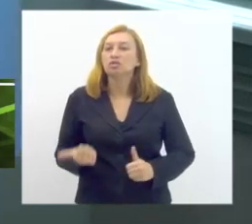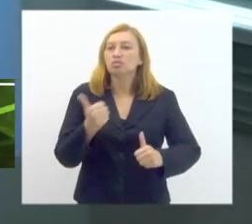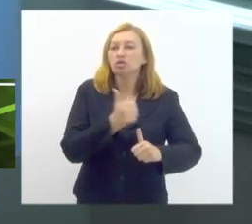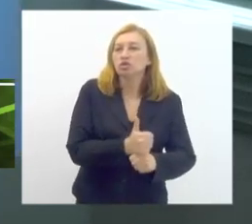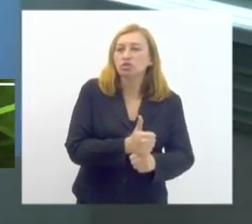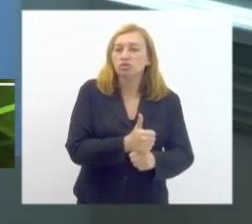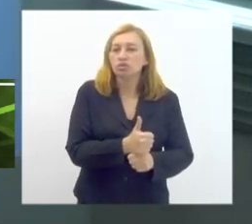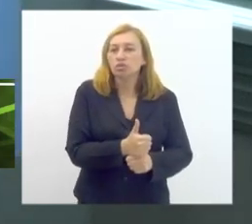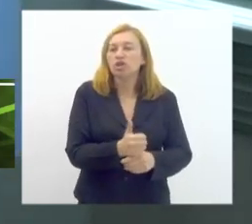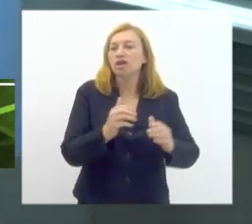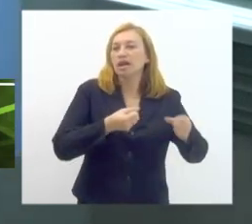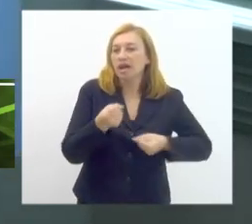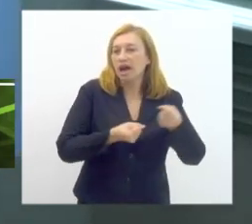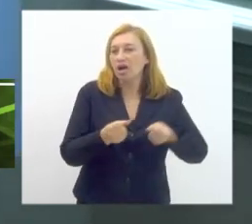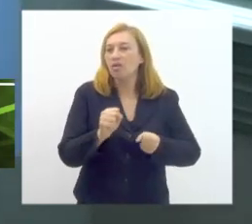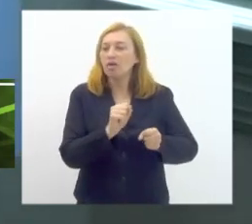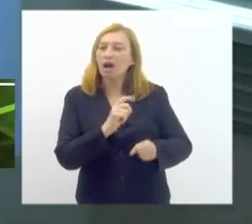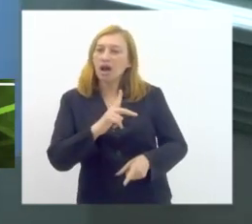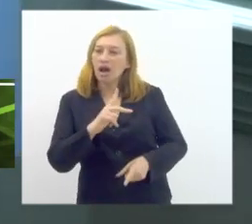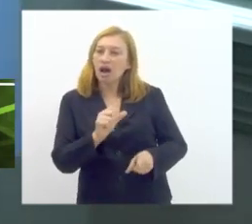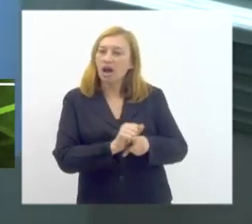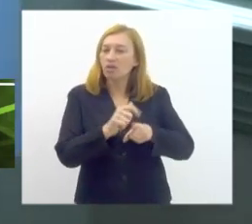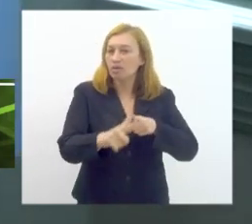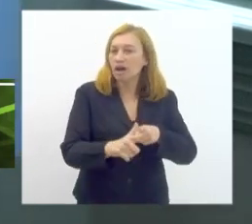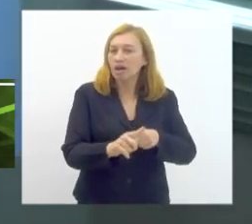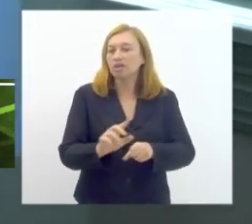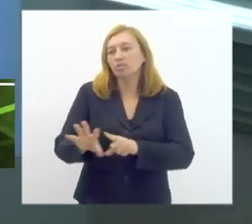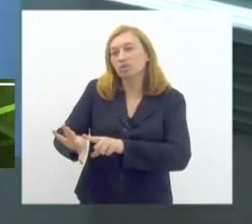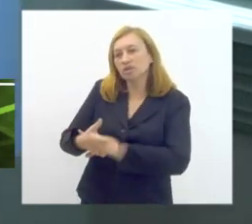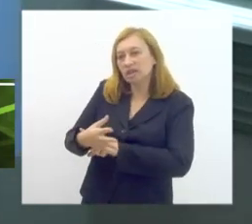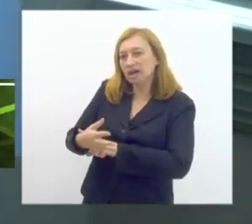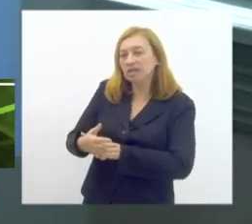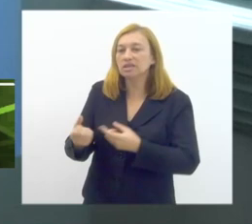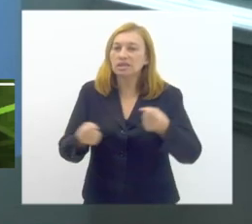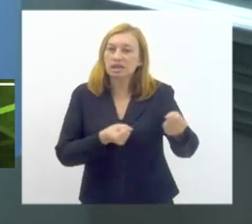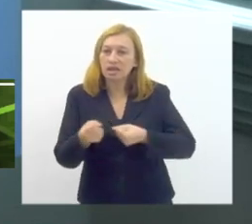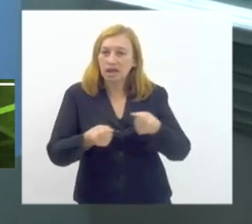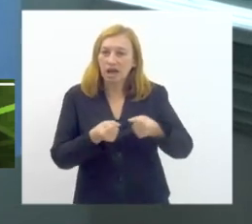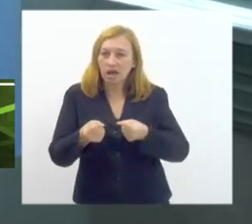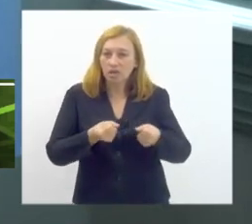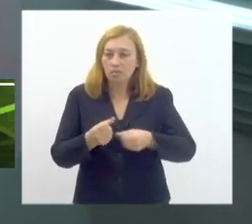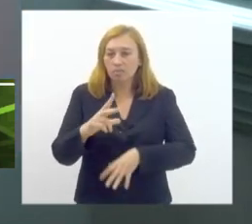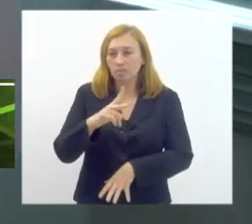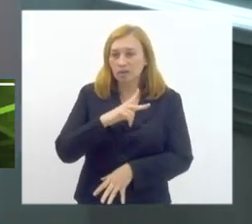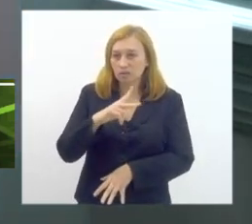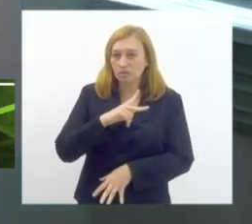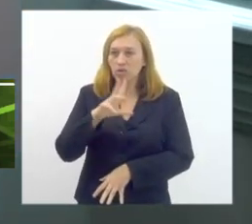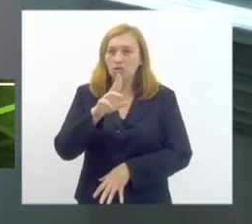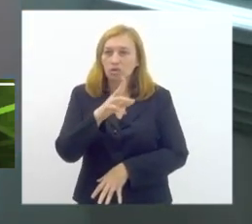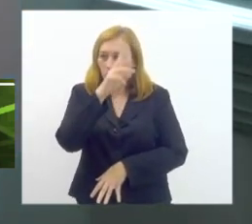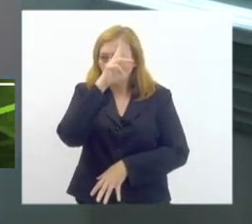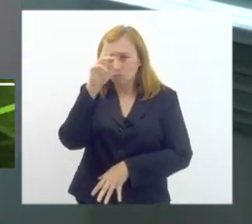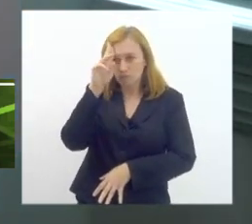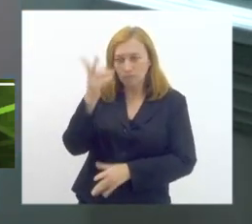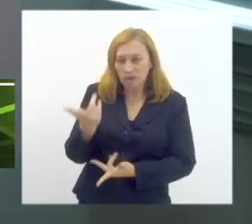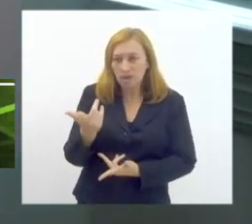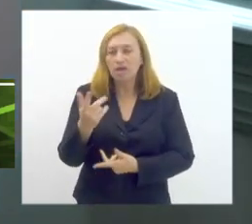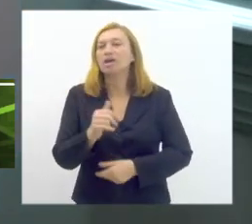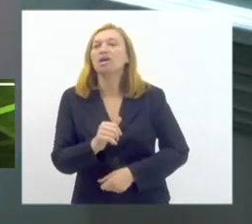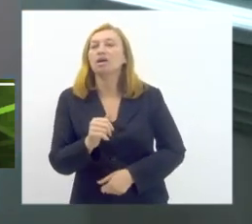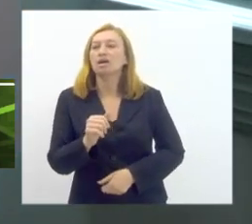carros alugados e próprios por táxis, carros de transporte individual, para os modelos Uber, Uber Shuttle,